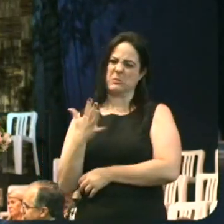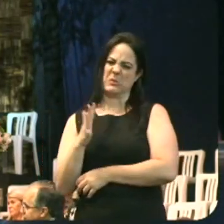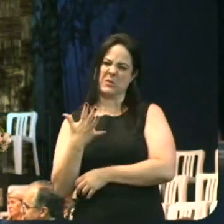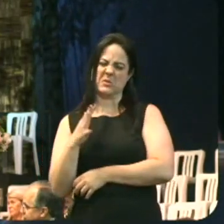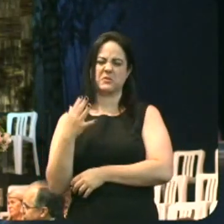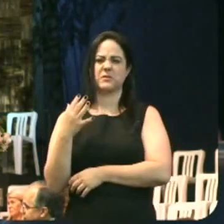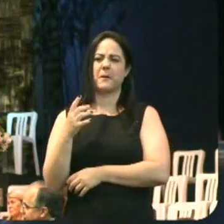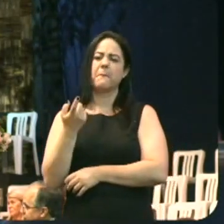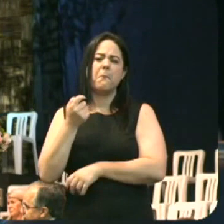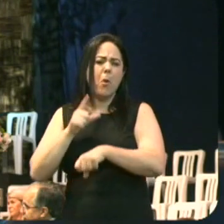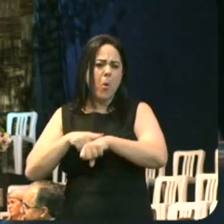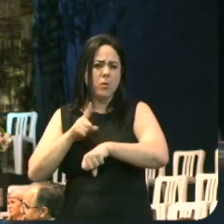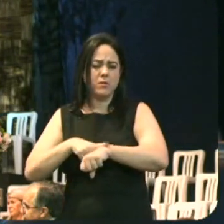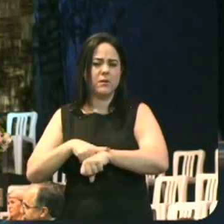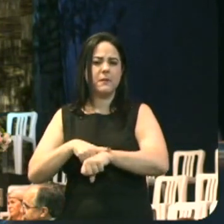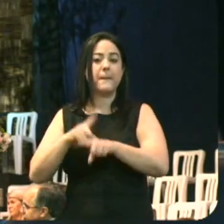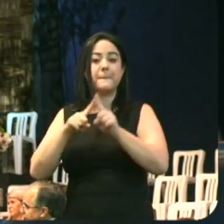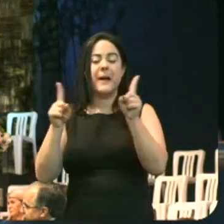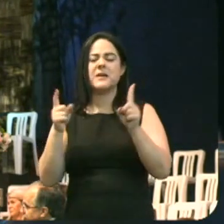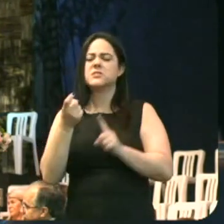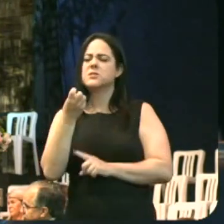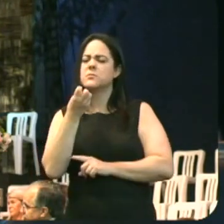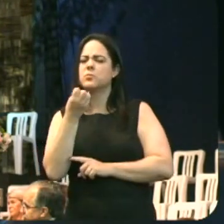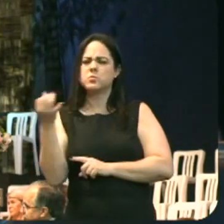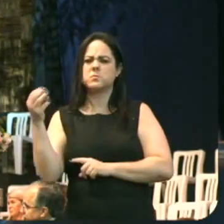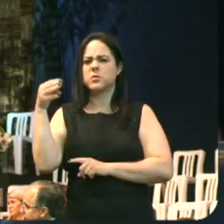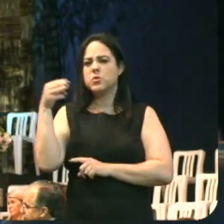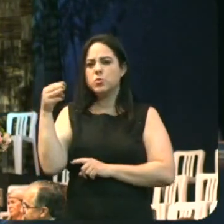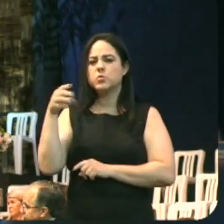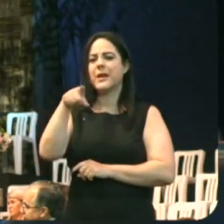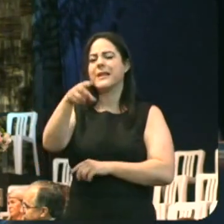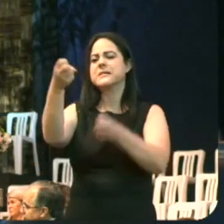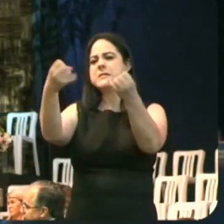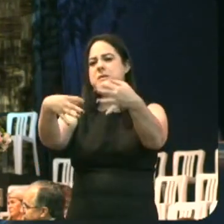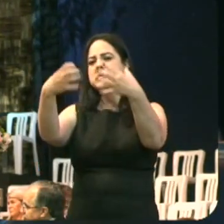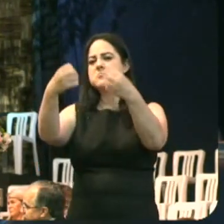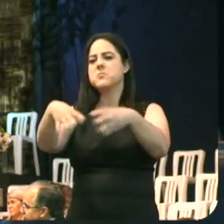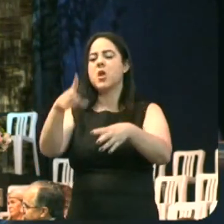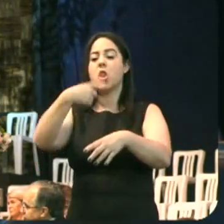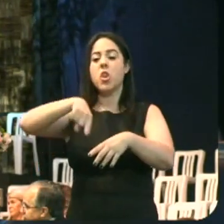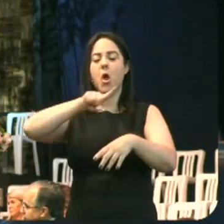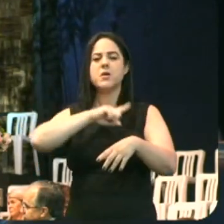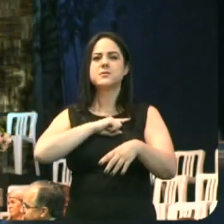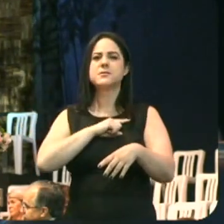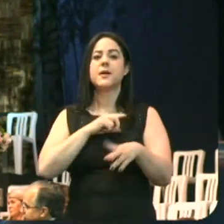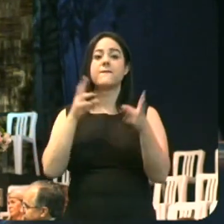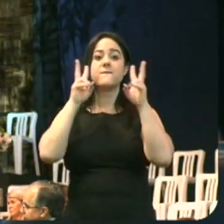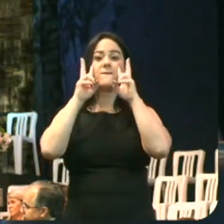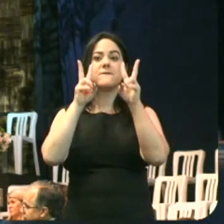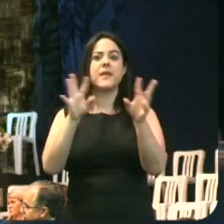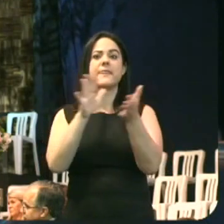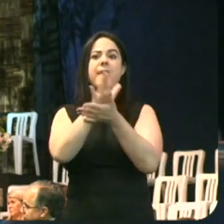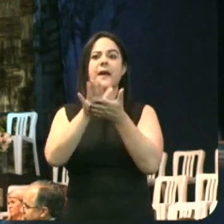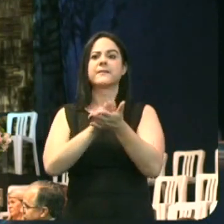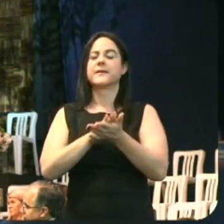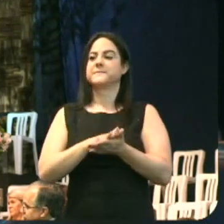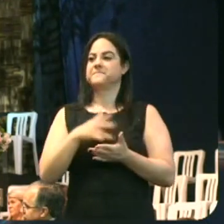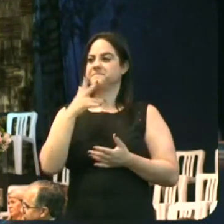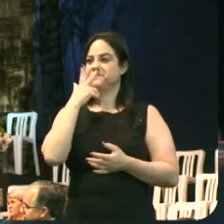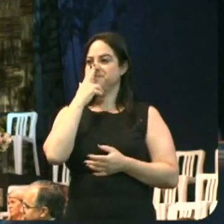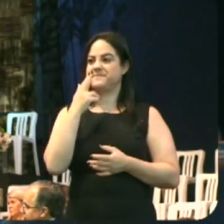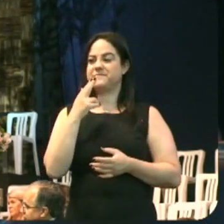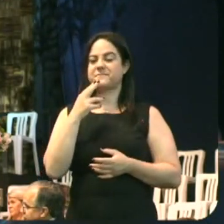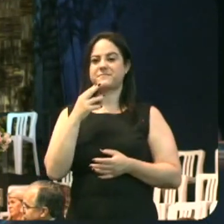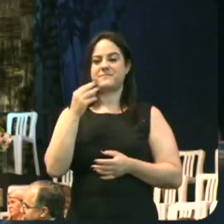não era muito tempo, mas a gente ficou alguns minutos ali, enquanto ele ia explicando. Gente, aquilo, sabe quando você